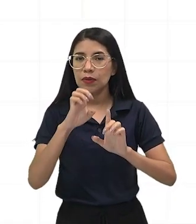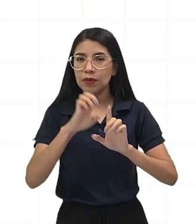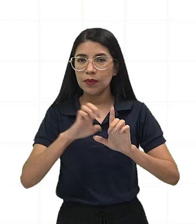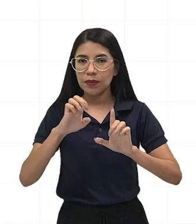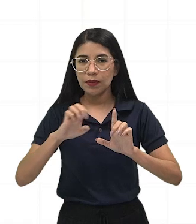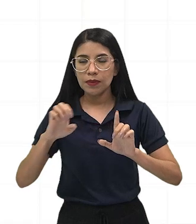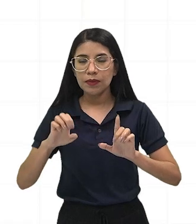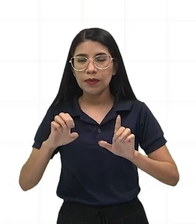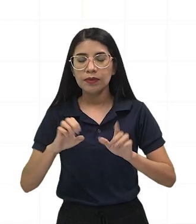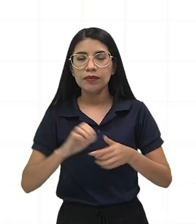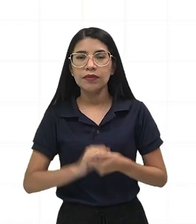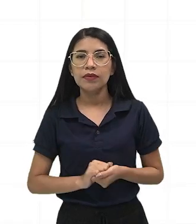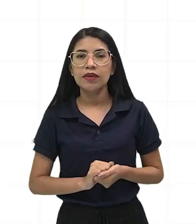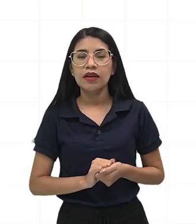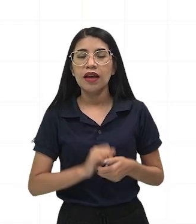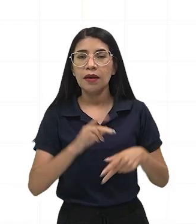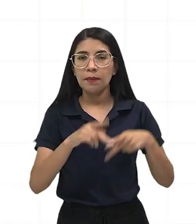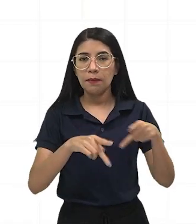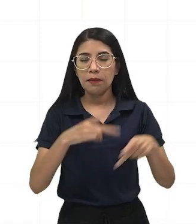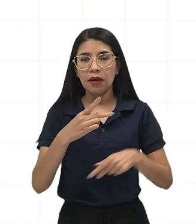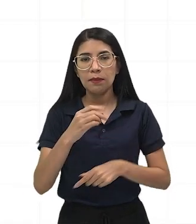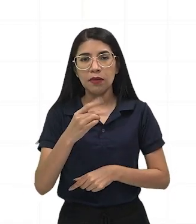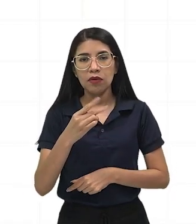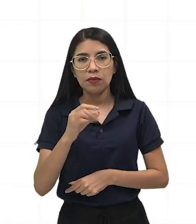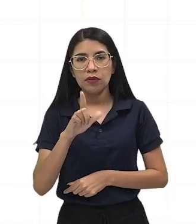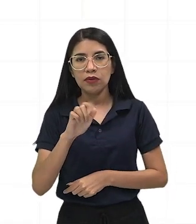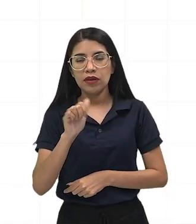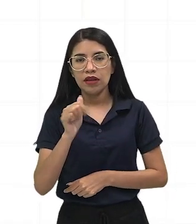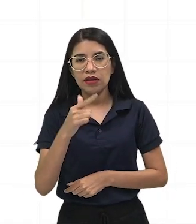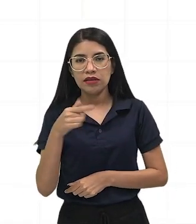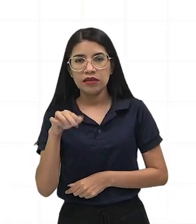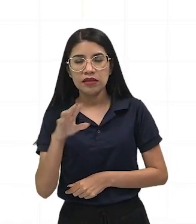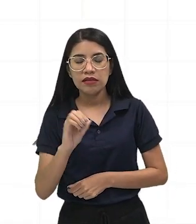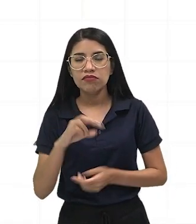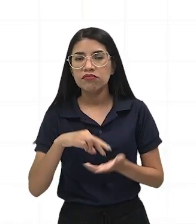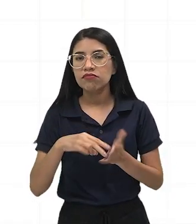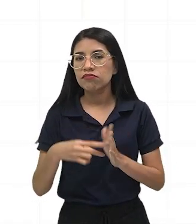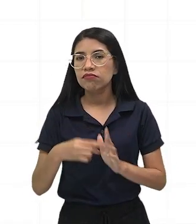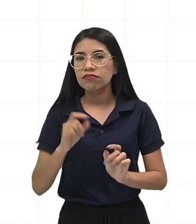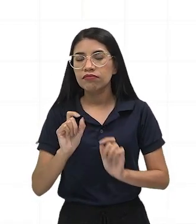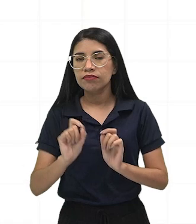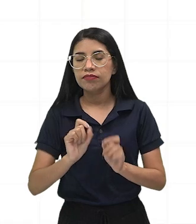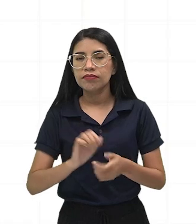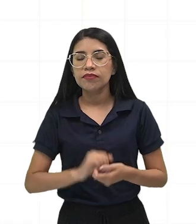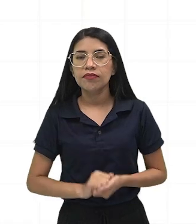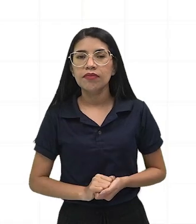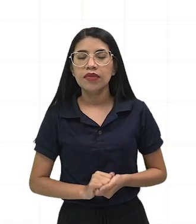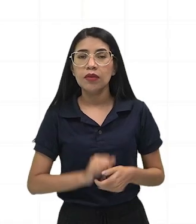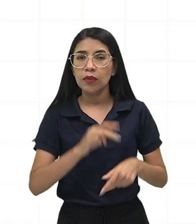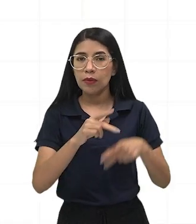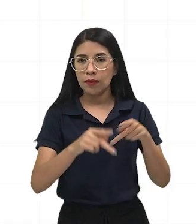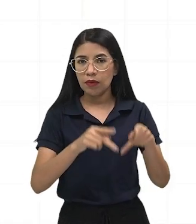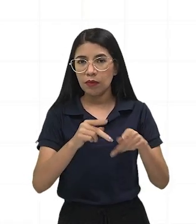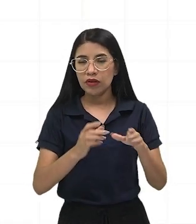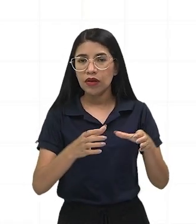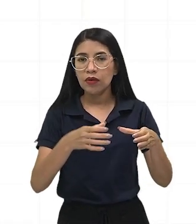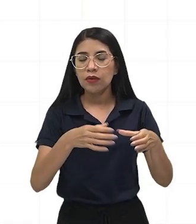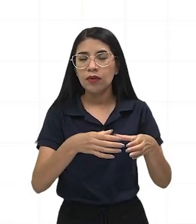uma população. O que é uma população? Então, olha, uma população, ela é